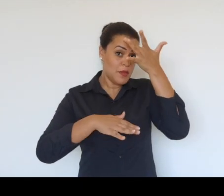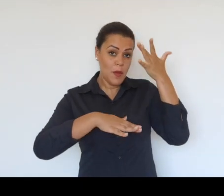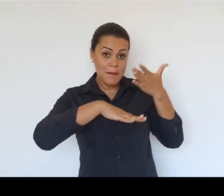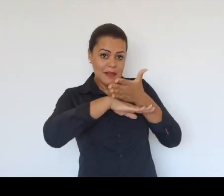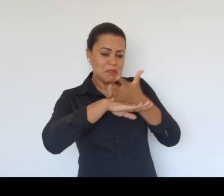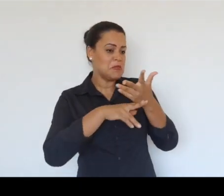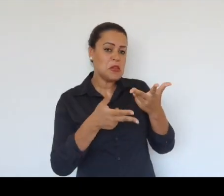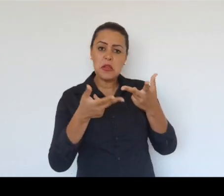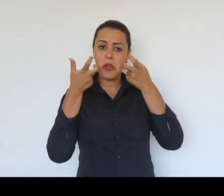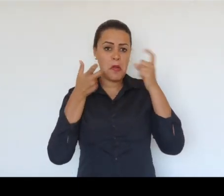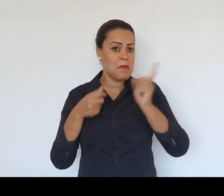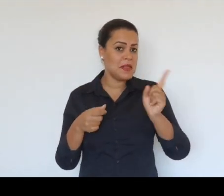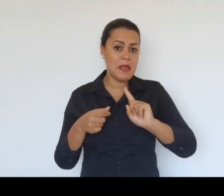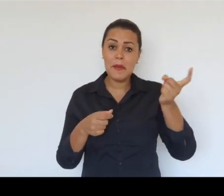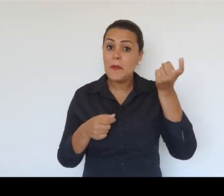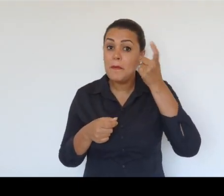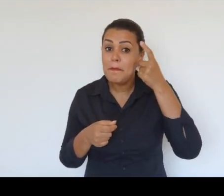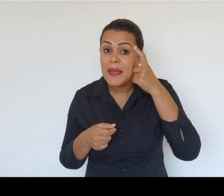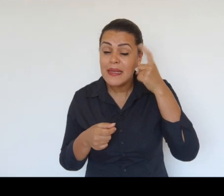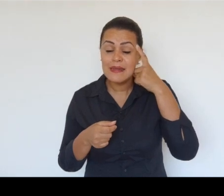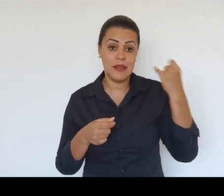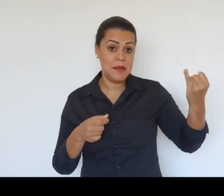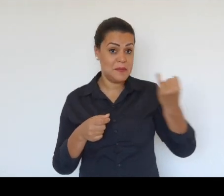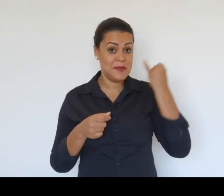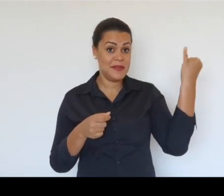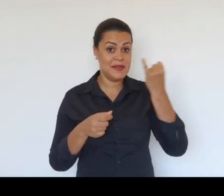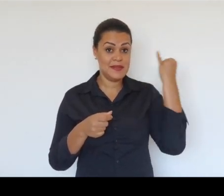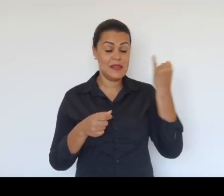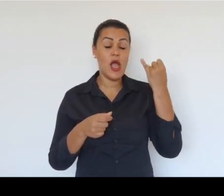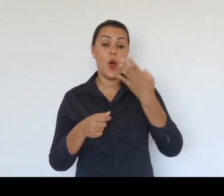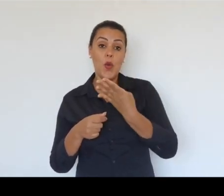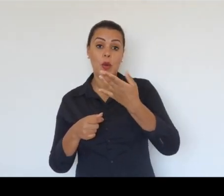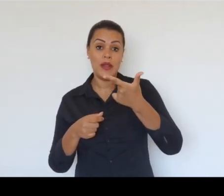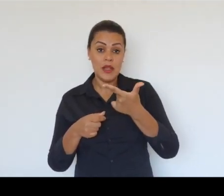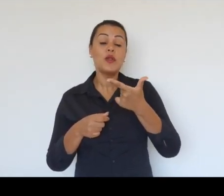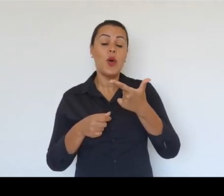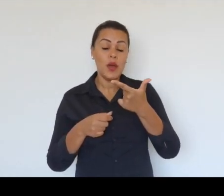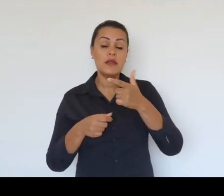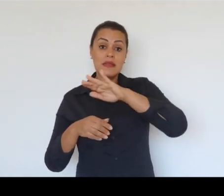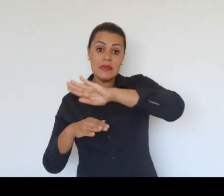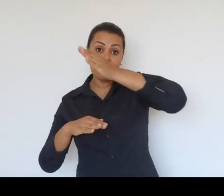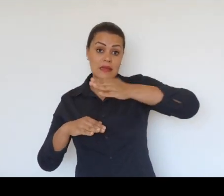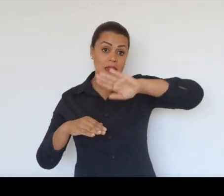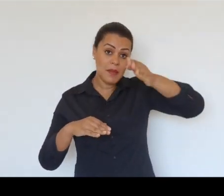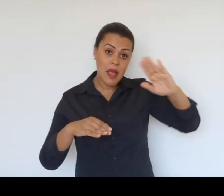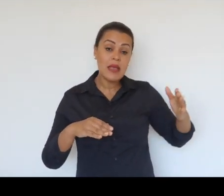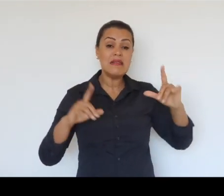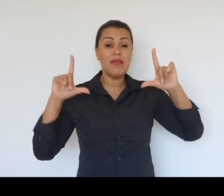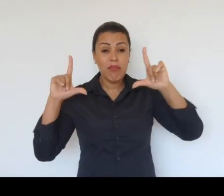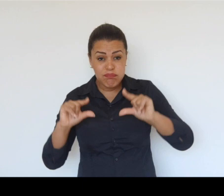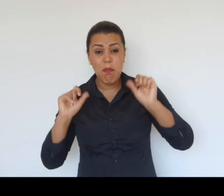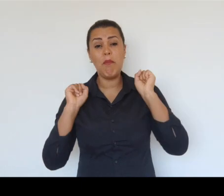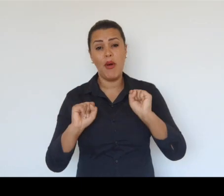monumentos sem percebê-los ou refletir sobre sua importância. Os 42 sambaquis correm o risco de desaparecer sem o apoio